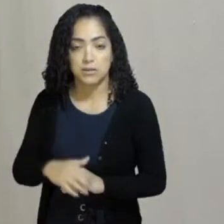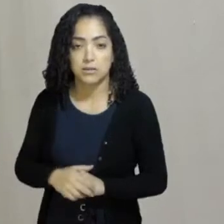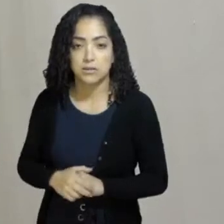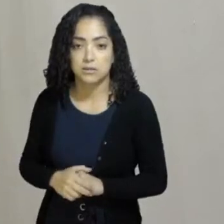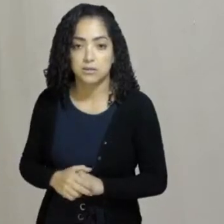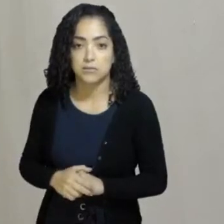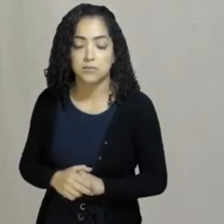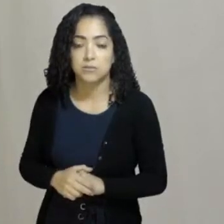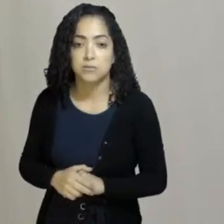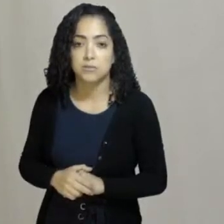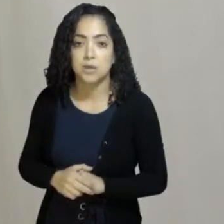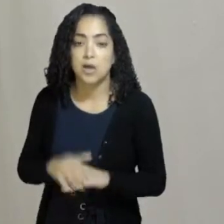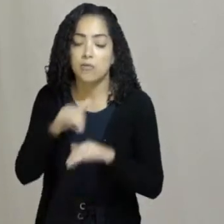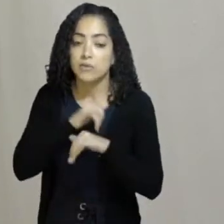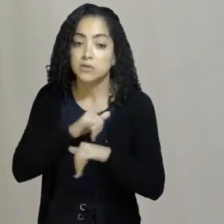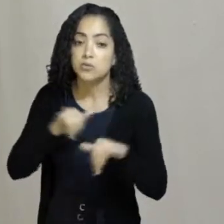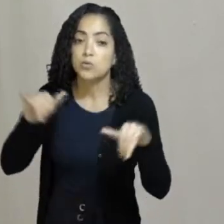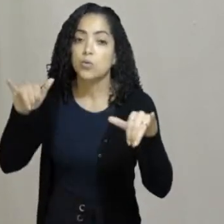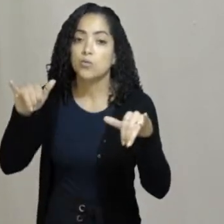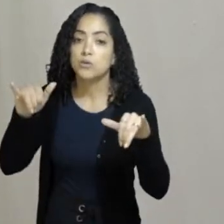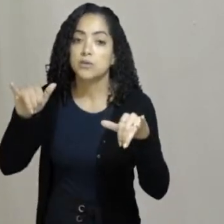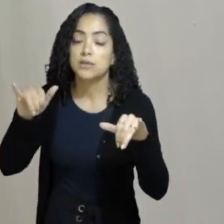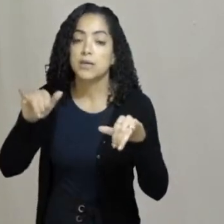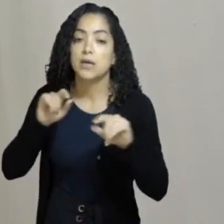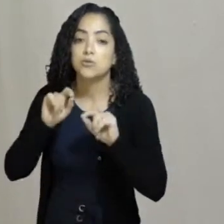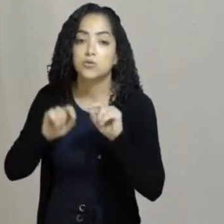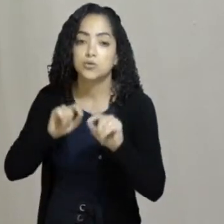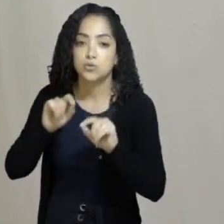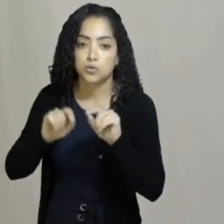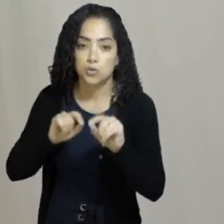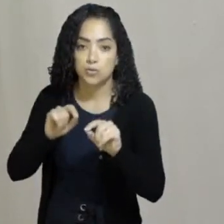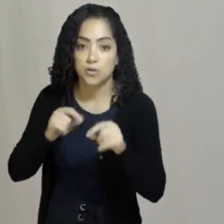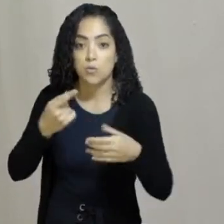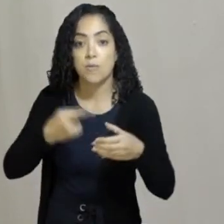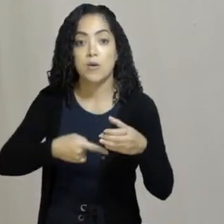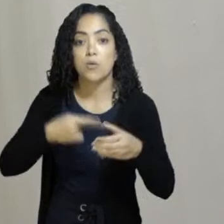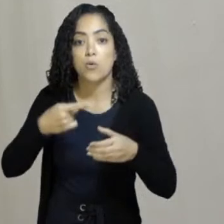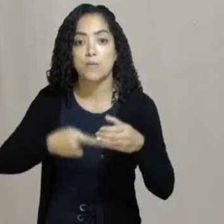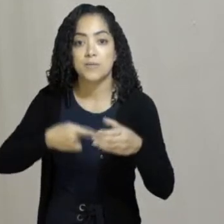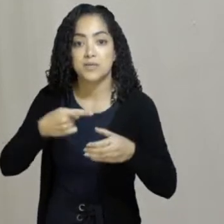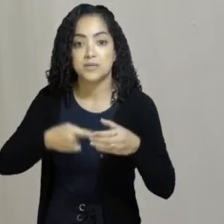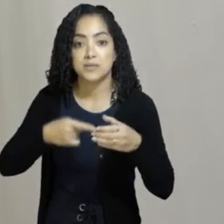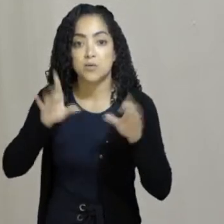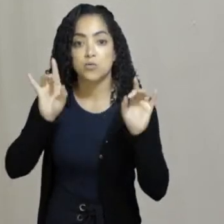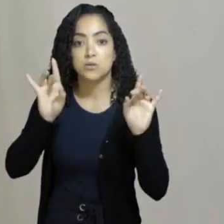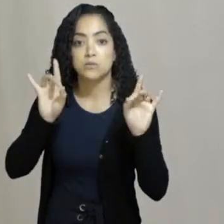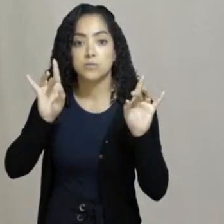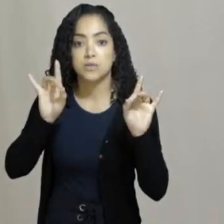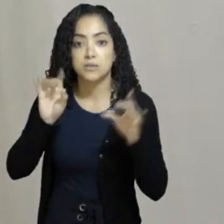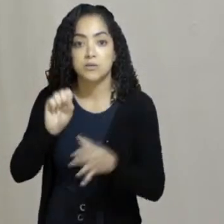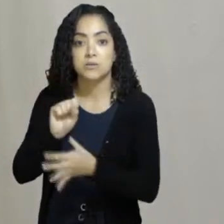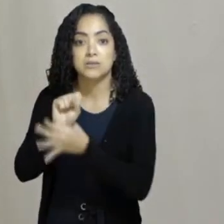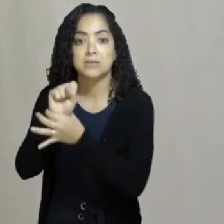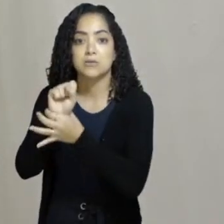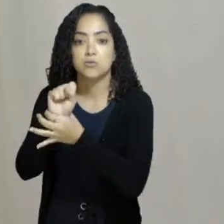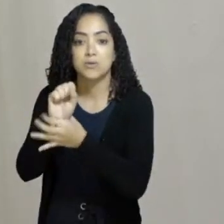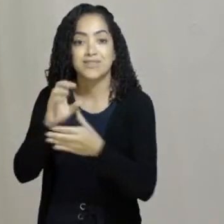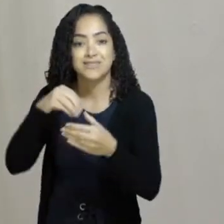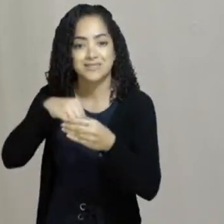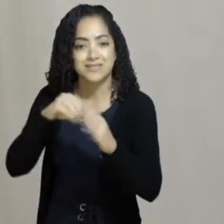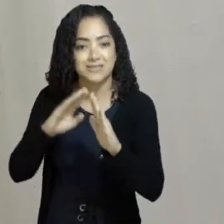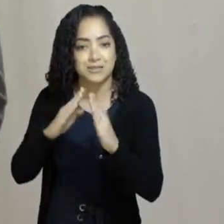fazendo-lhes um comunicado sobre uma comissão especial de segurança nas escolas